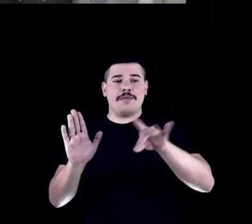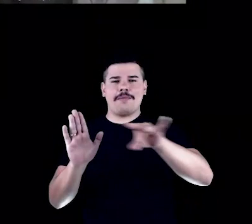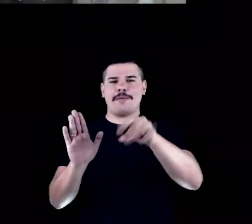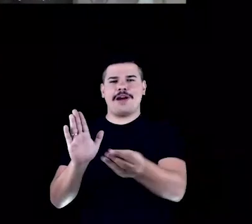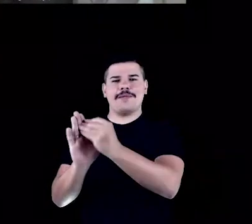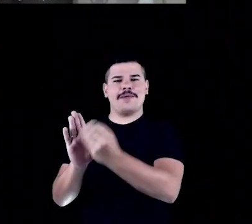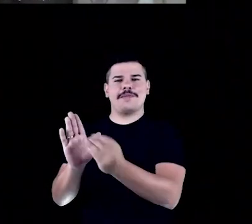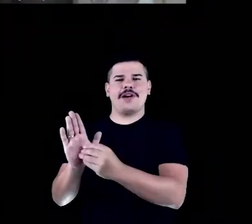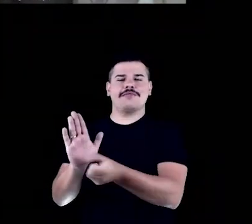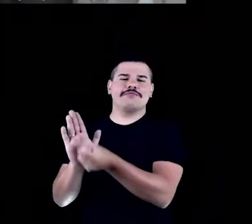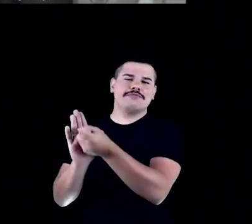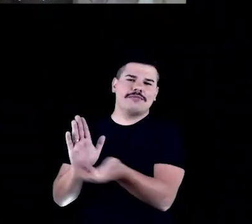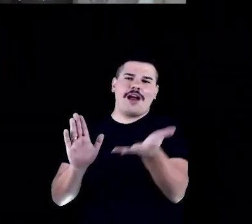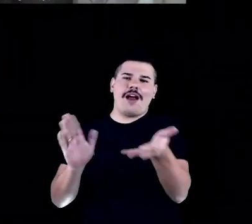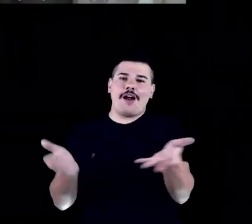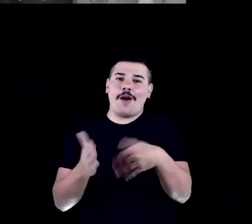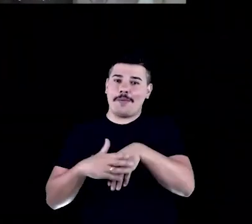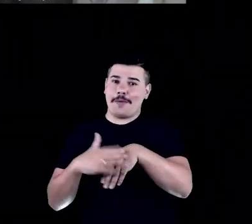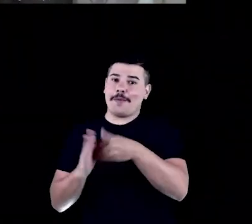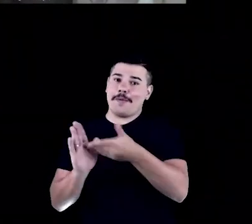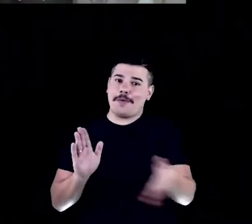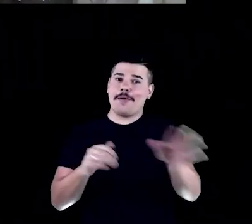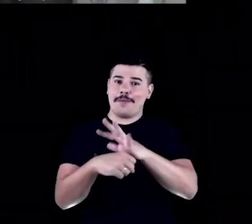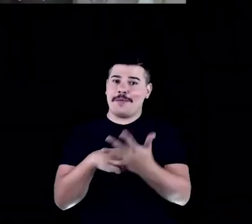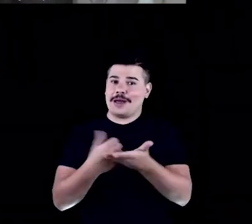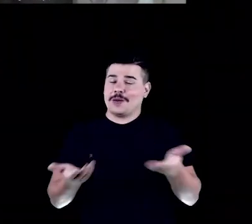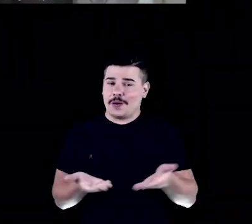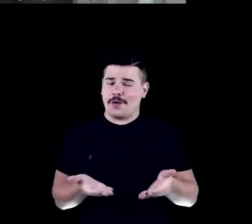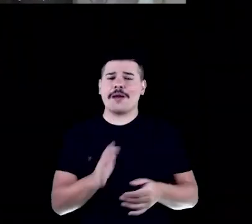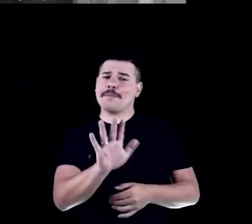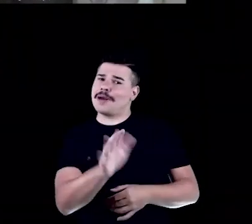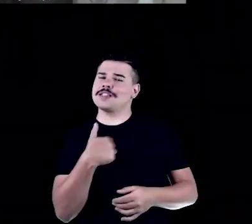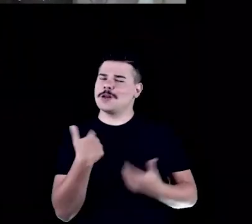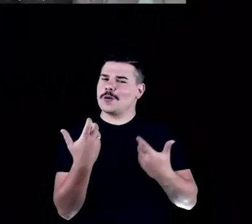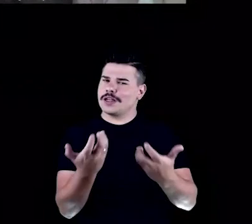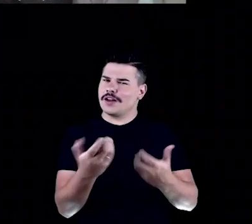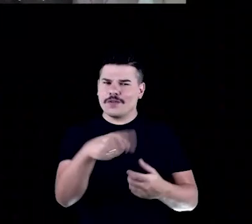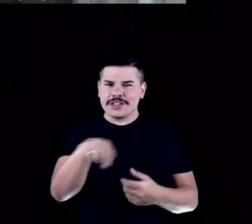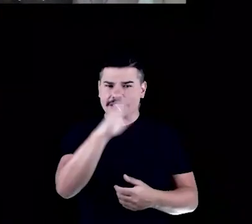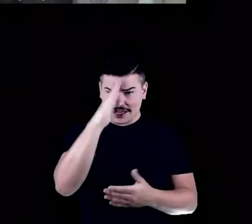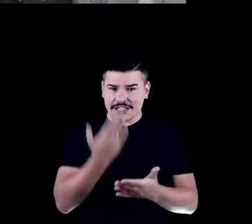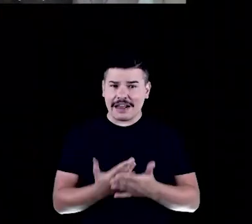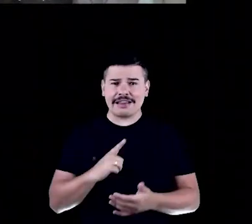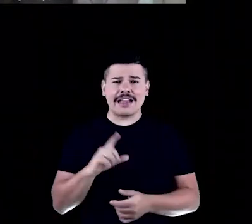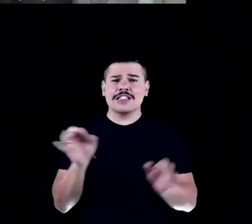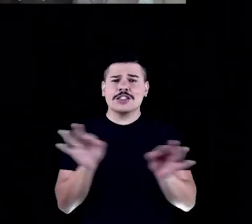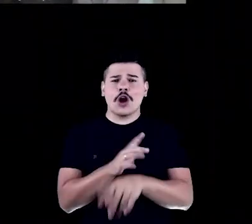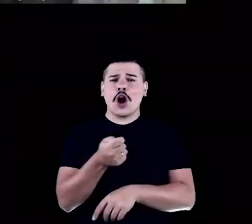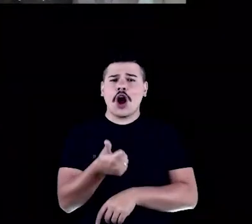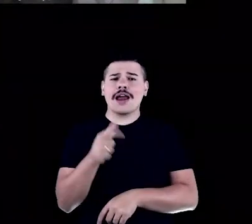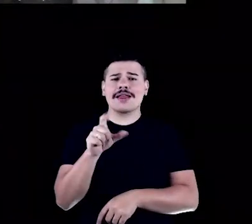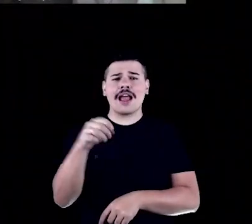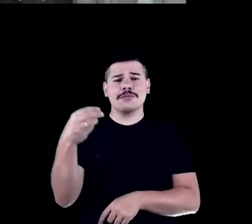nessa seara super fértil para o nosso momento, inclusive, né? Eu queria... Vocês acreditam que a gente tem mais